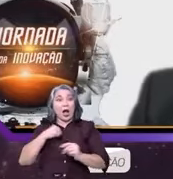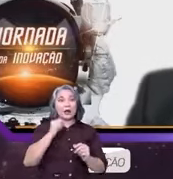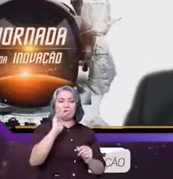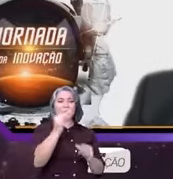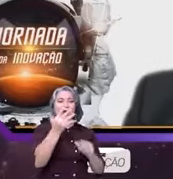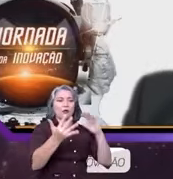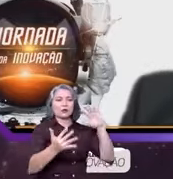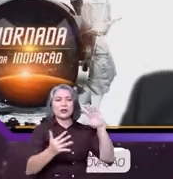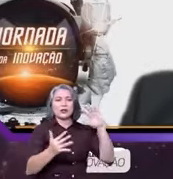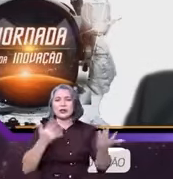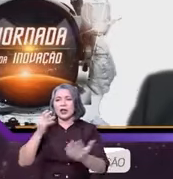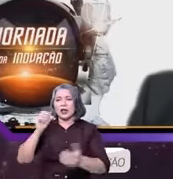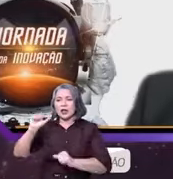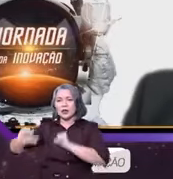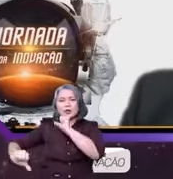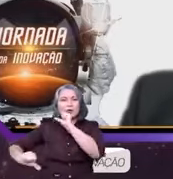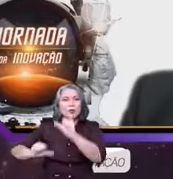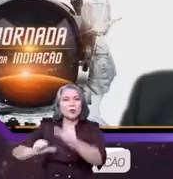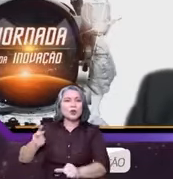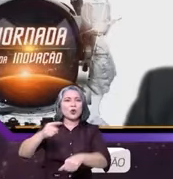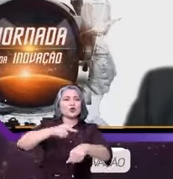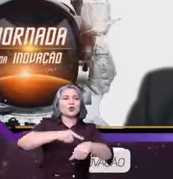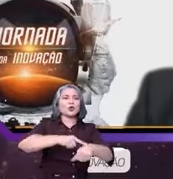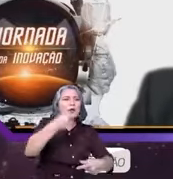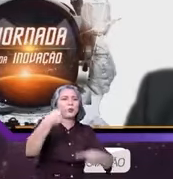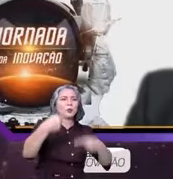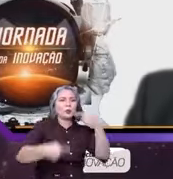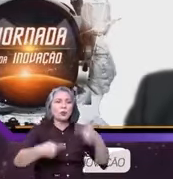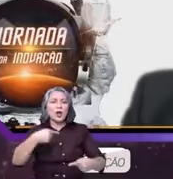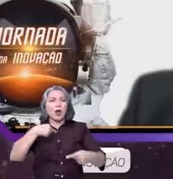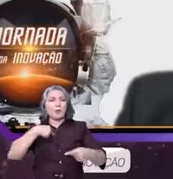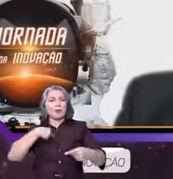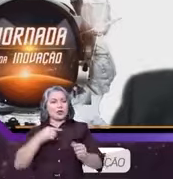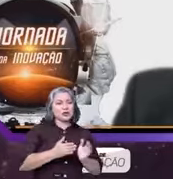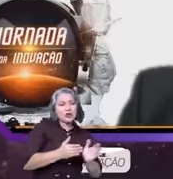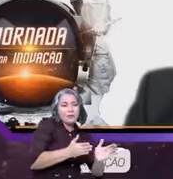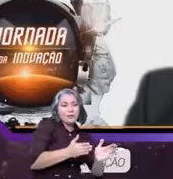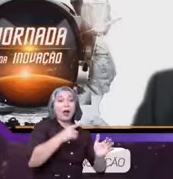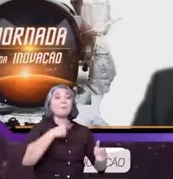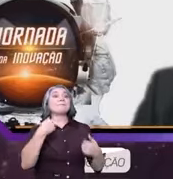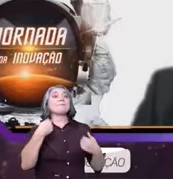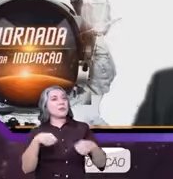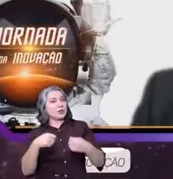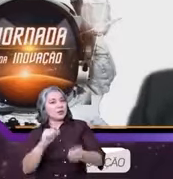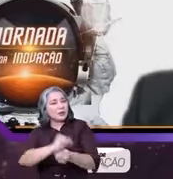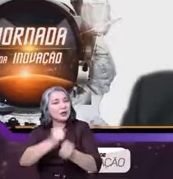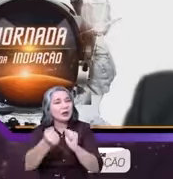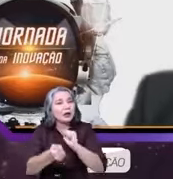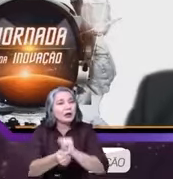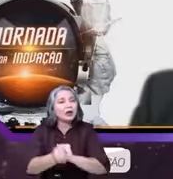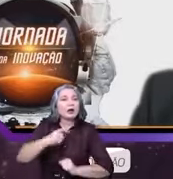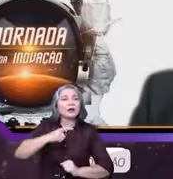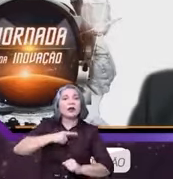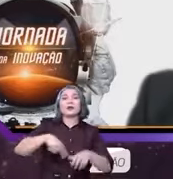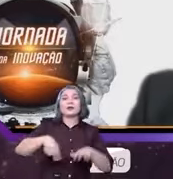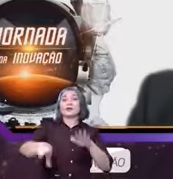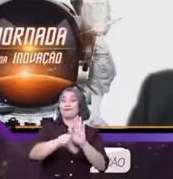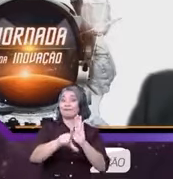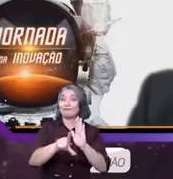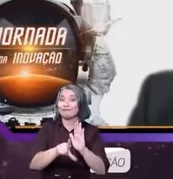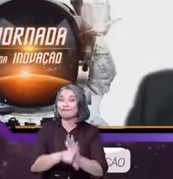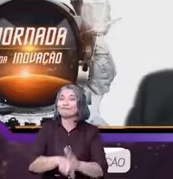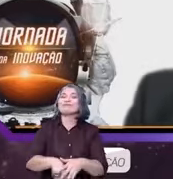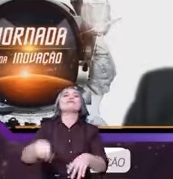a mudança, eu posso ajustar. Eu preciso caminhar para um caminho diferente. Eu preciso me adaptar para uma mudança de legislação. Eu preciso